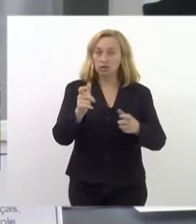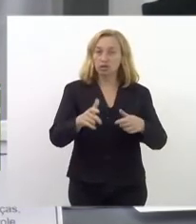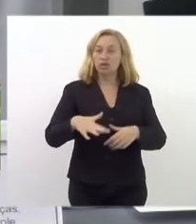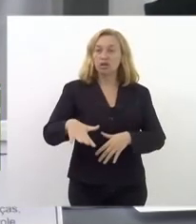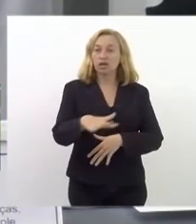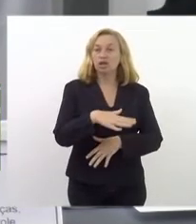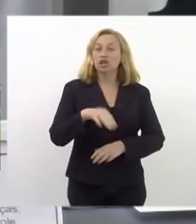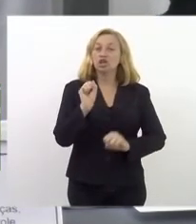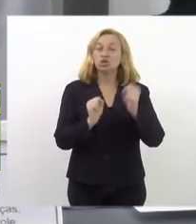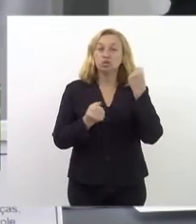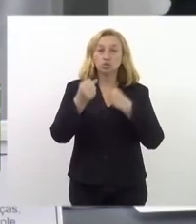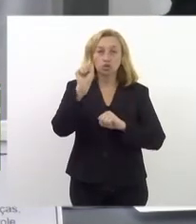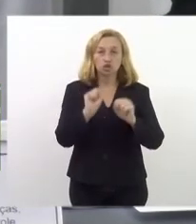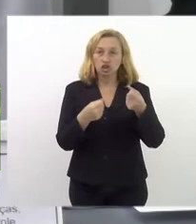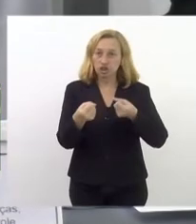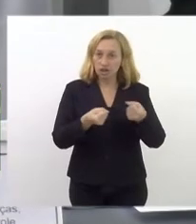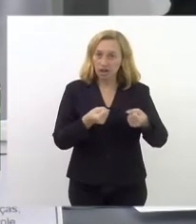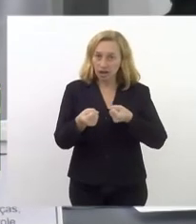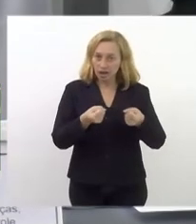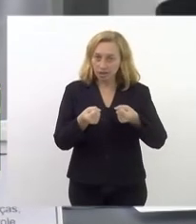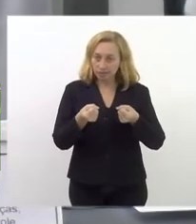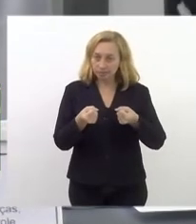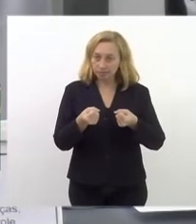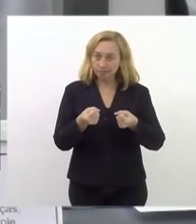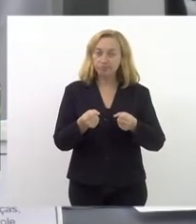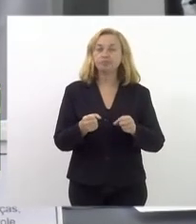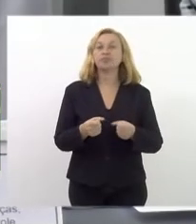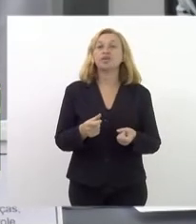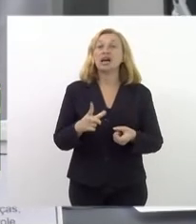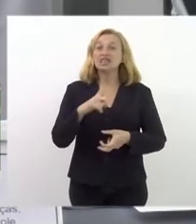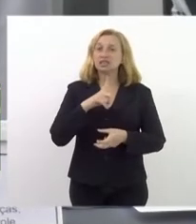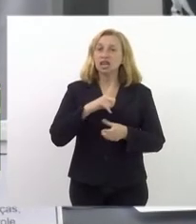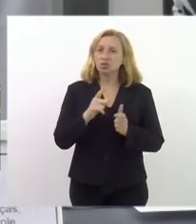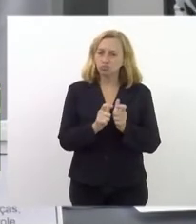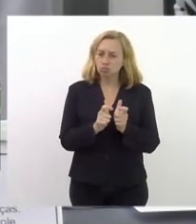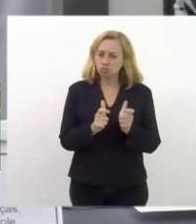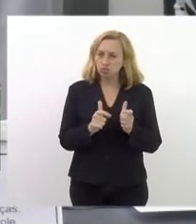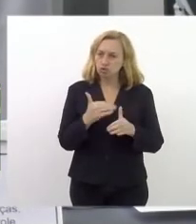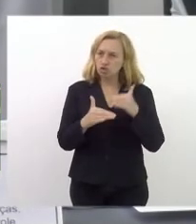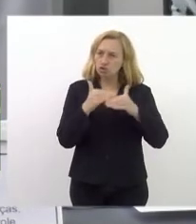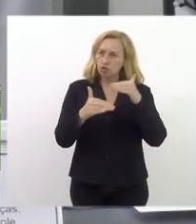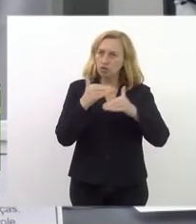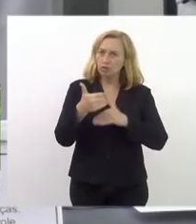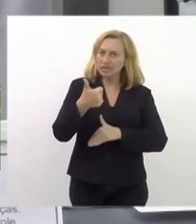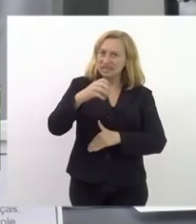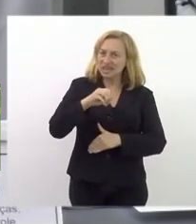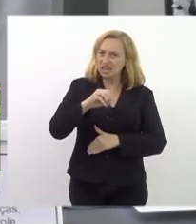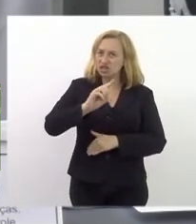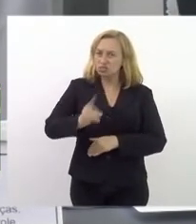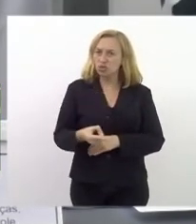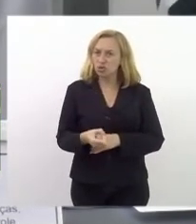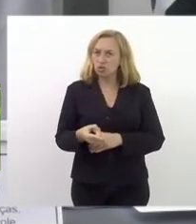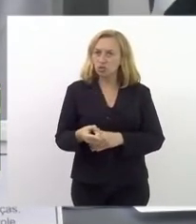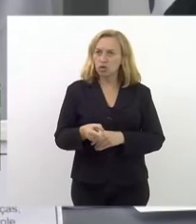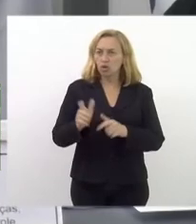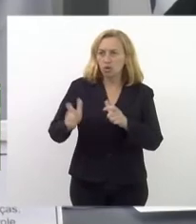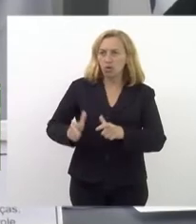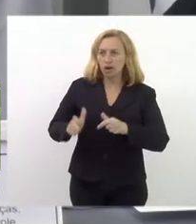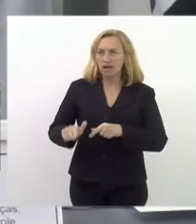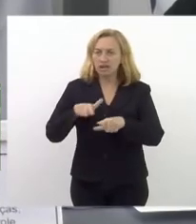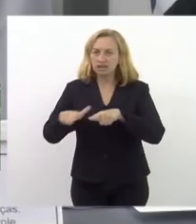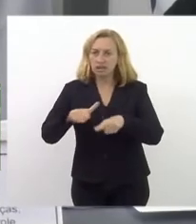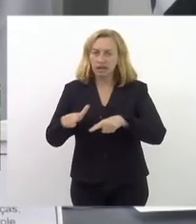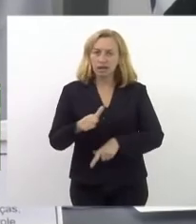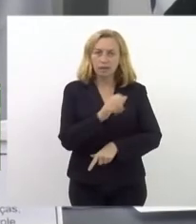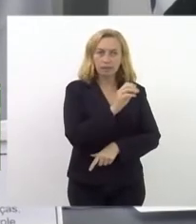a Companhia Siderúrgica Nacional, ele tem um crescimento de 10 mil postos de trabalho. Quanto às